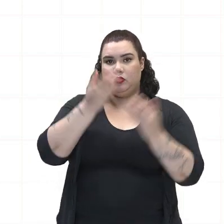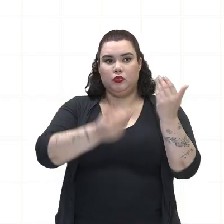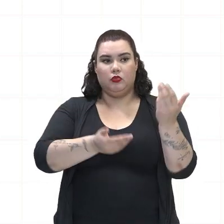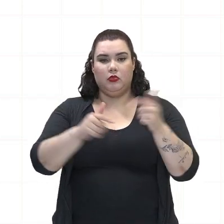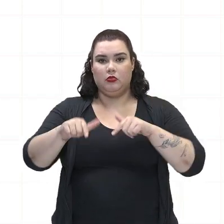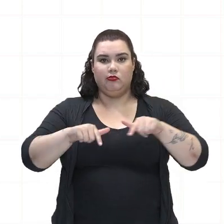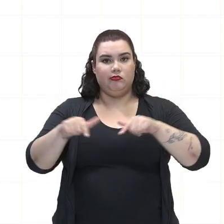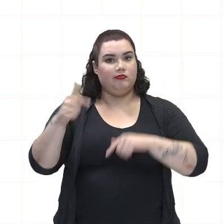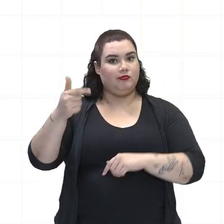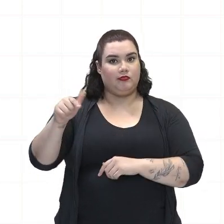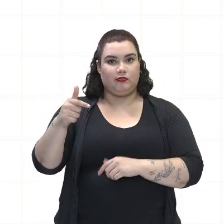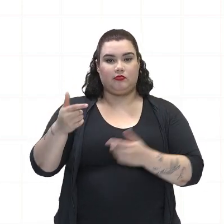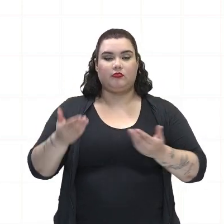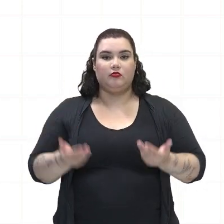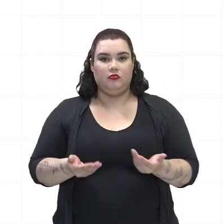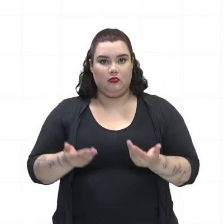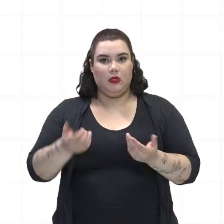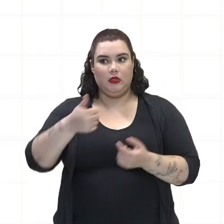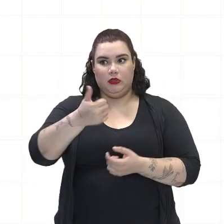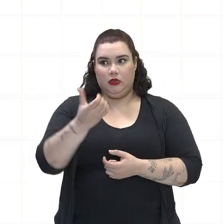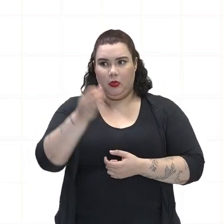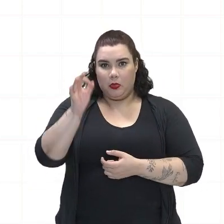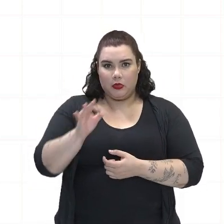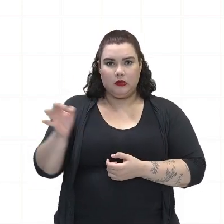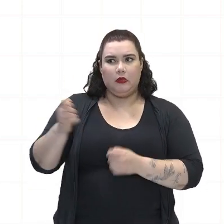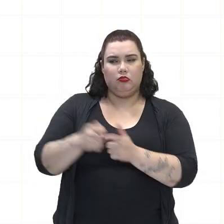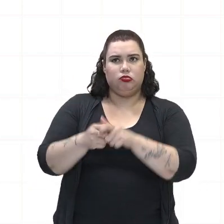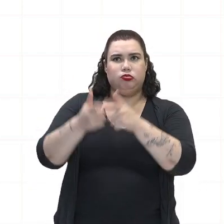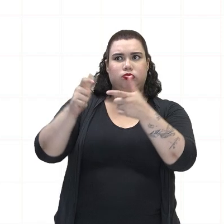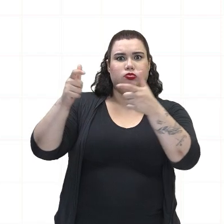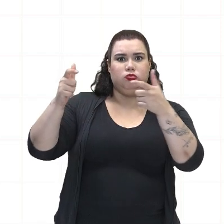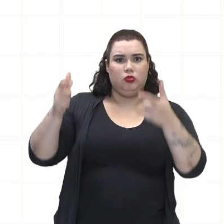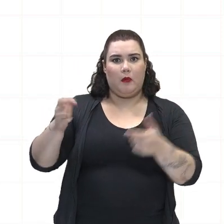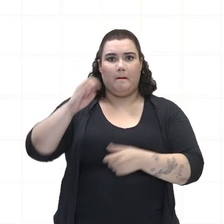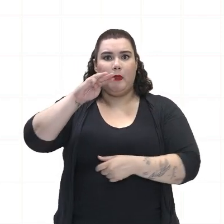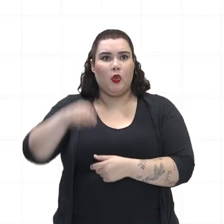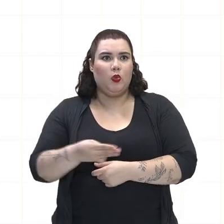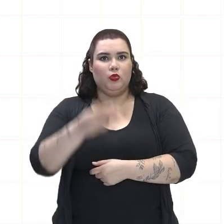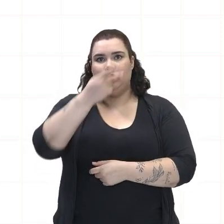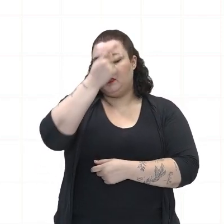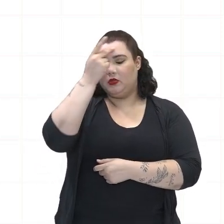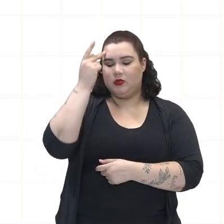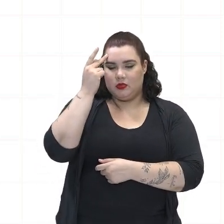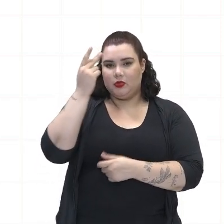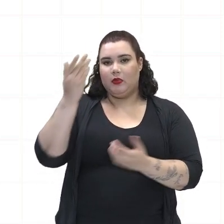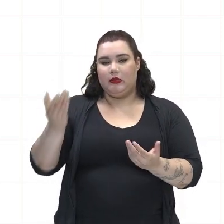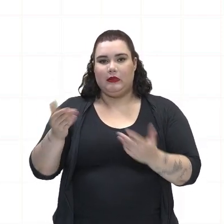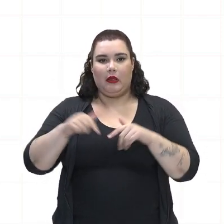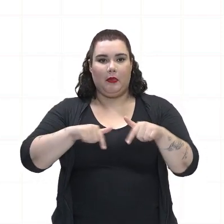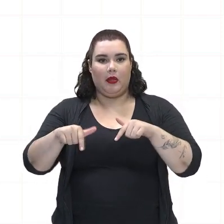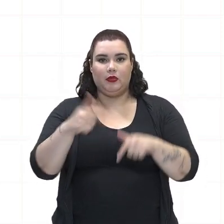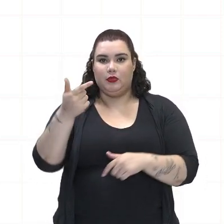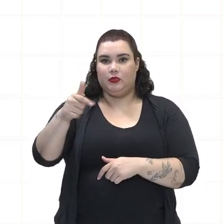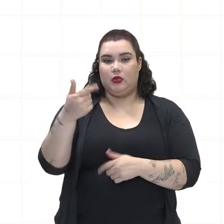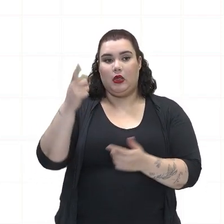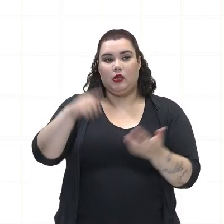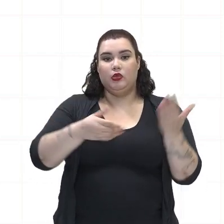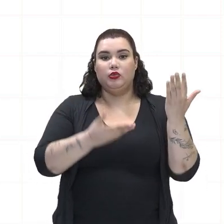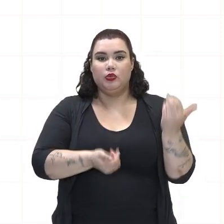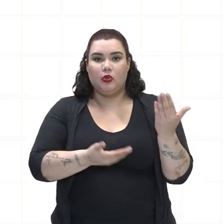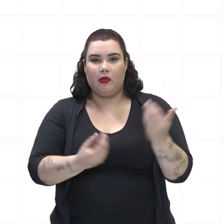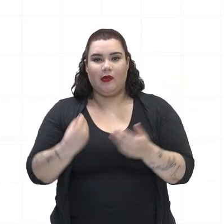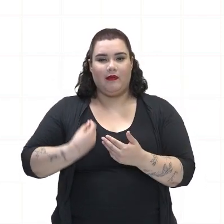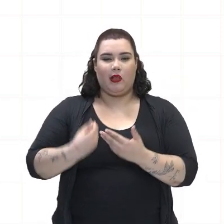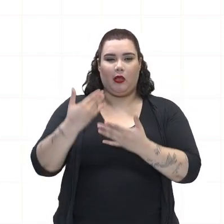Então, 16% é muita coisa, é muita gente. São milhões de pessoas ali desempregadas e são jovens que têm toda a vida